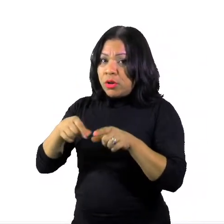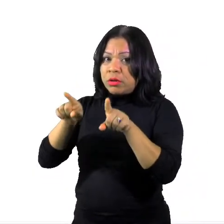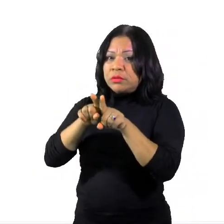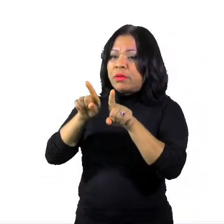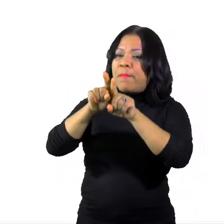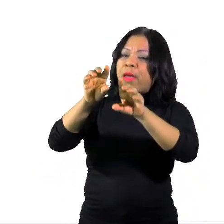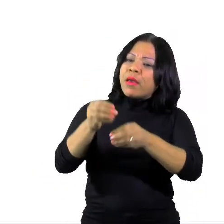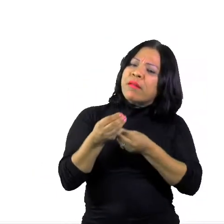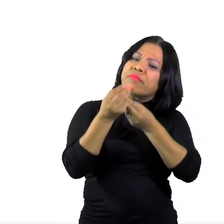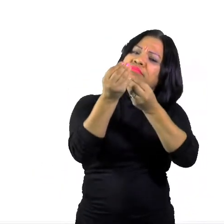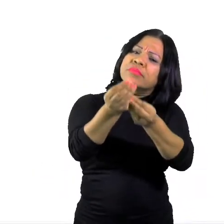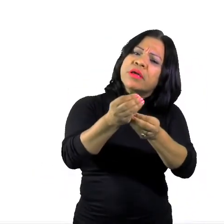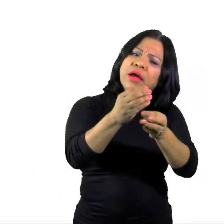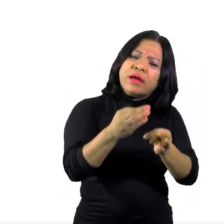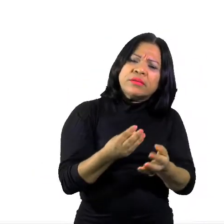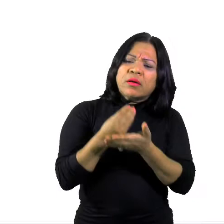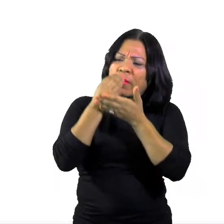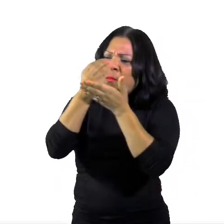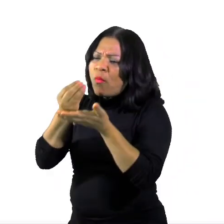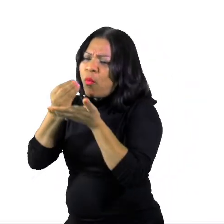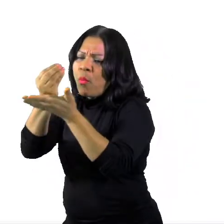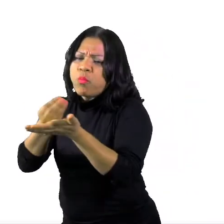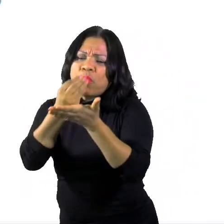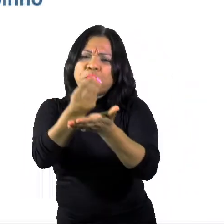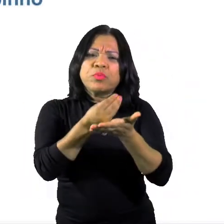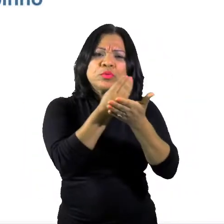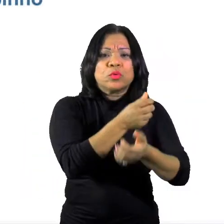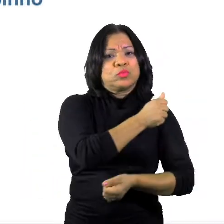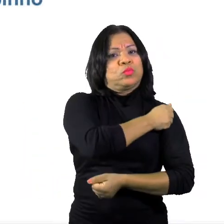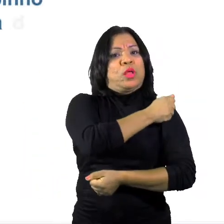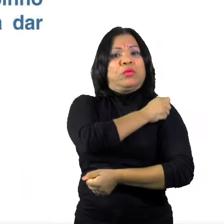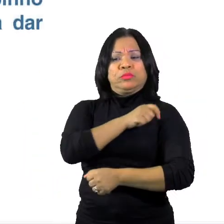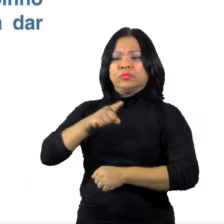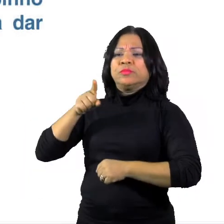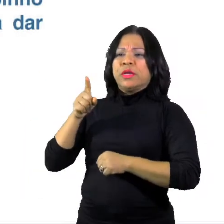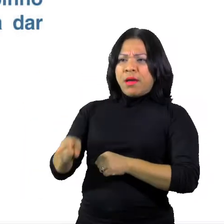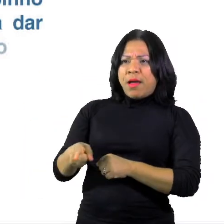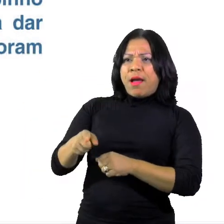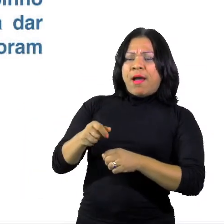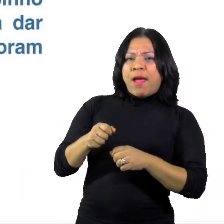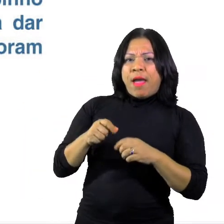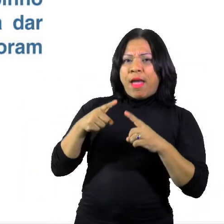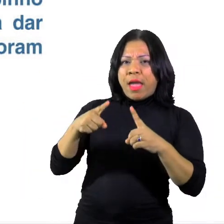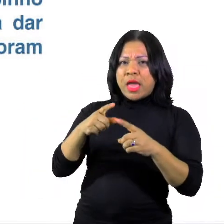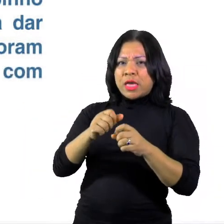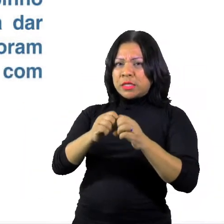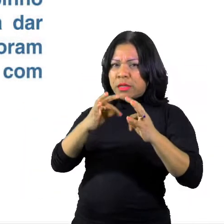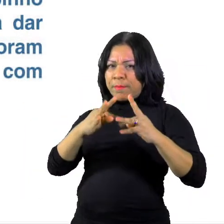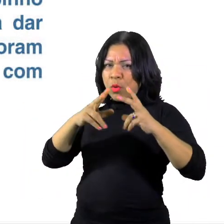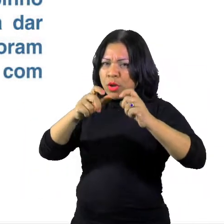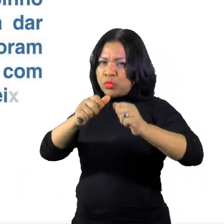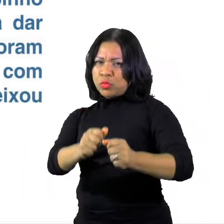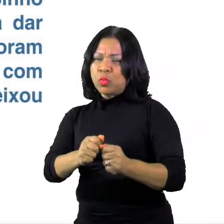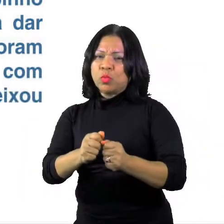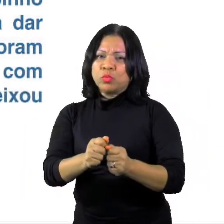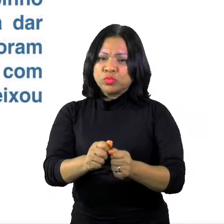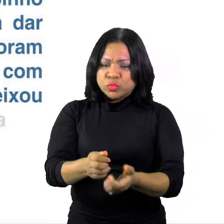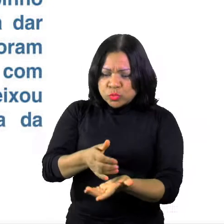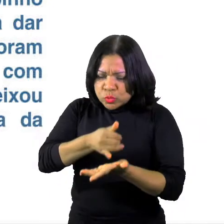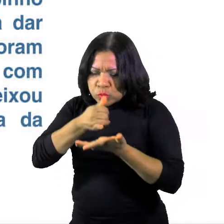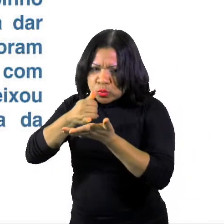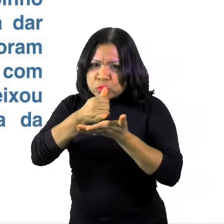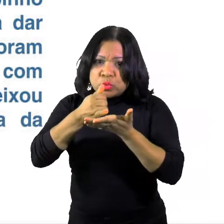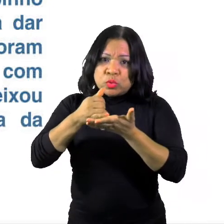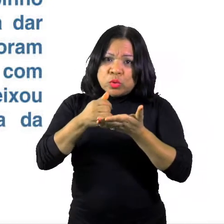alunos levados. Essa era a droga da obediência, que deixava todos que a consumiam sem